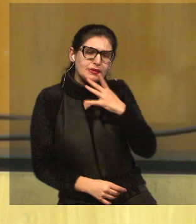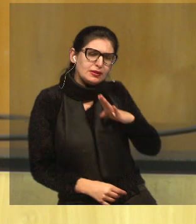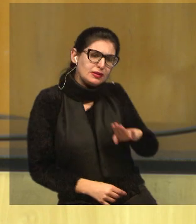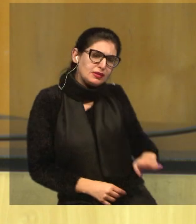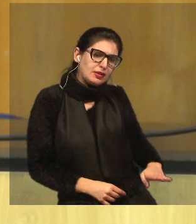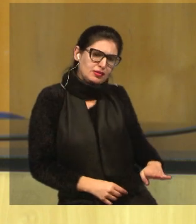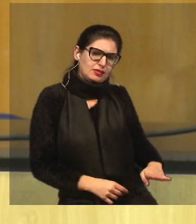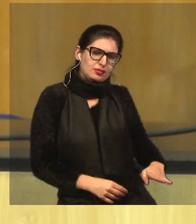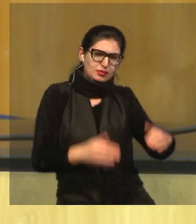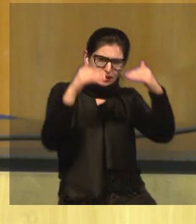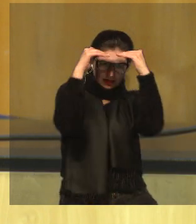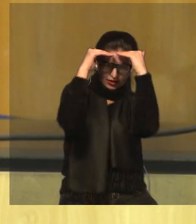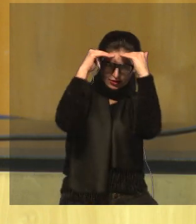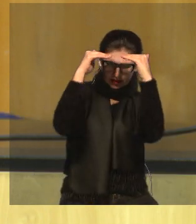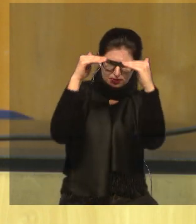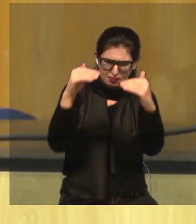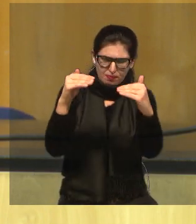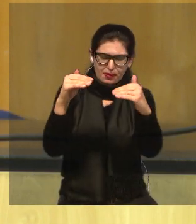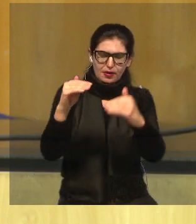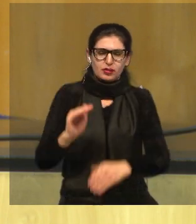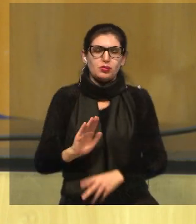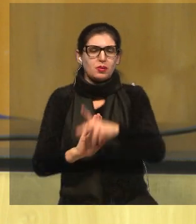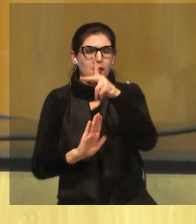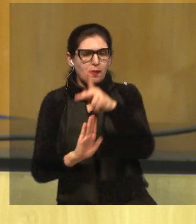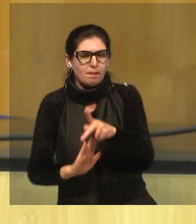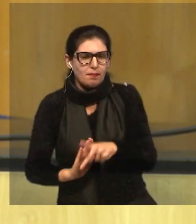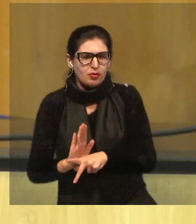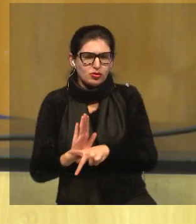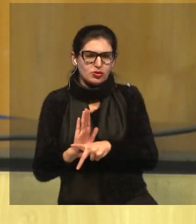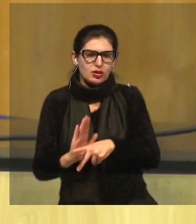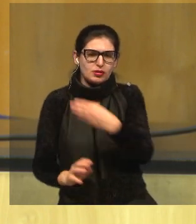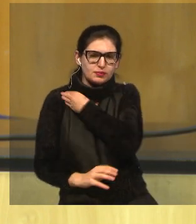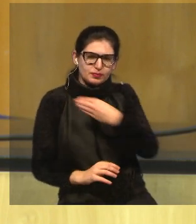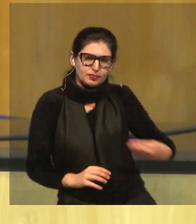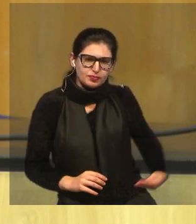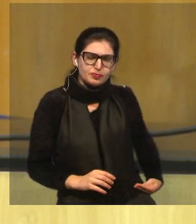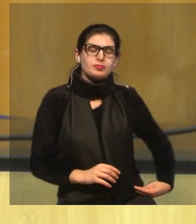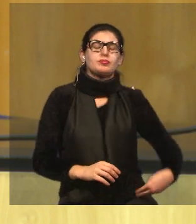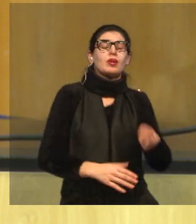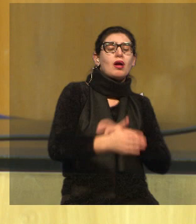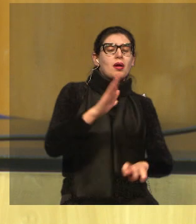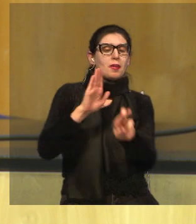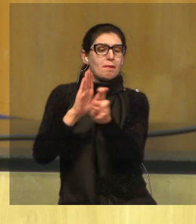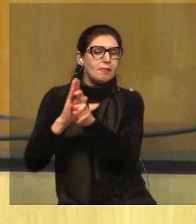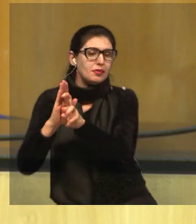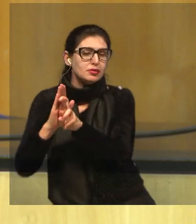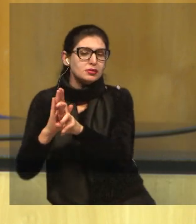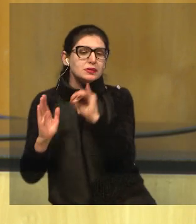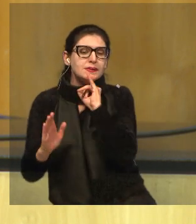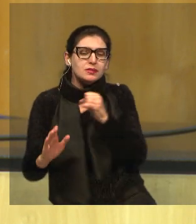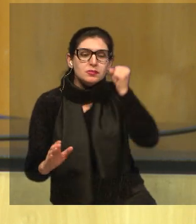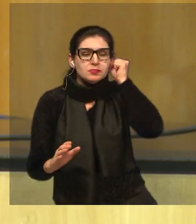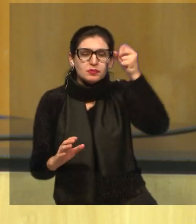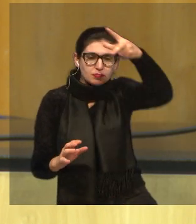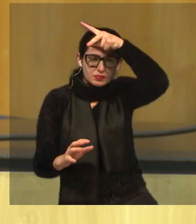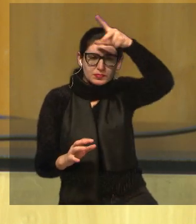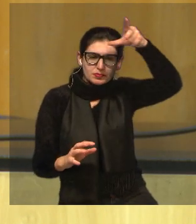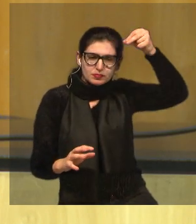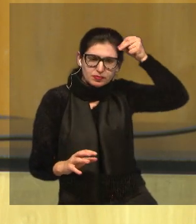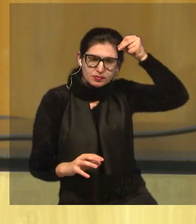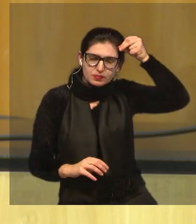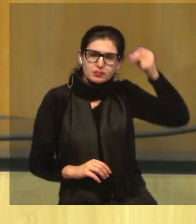muito respeito à política pública, e como represento o prefeito Isaías Santana, tenho